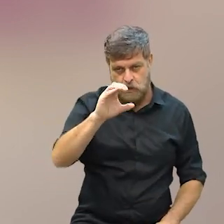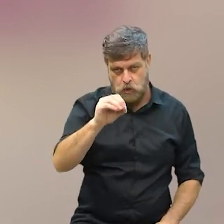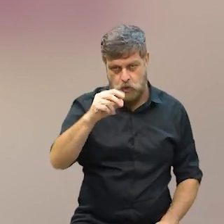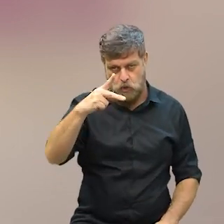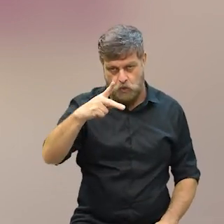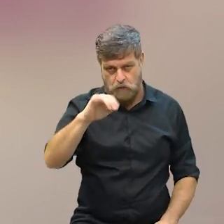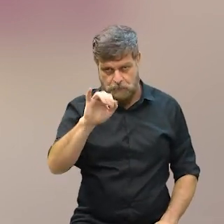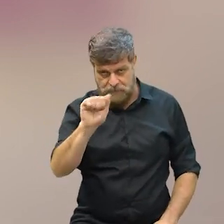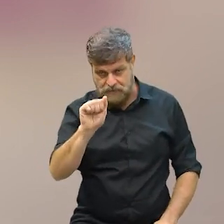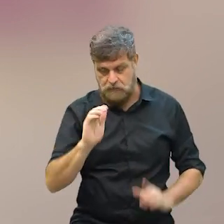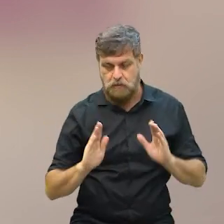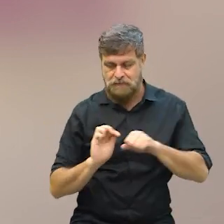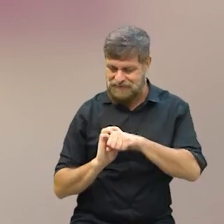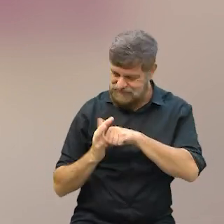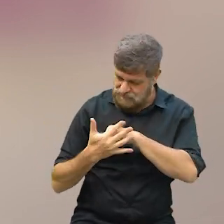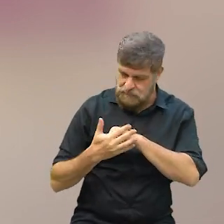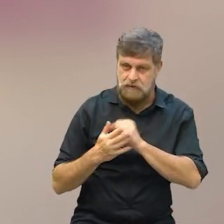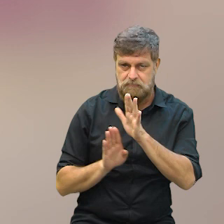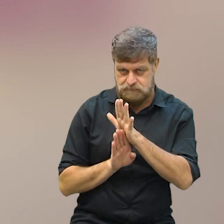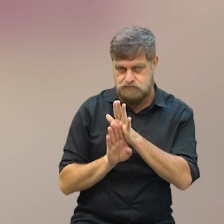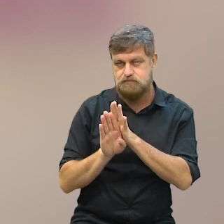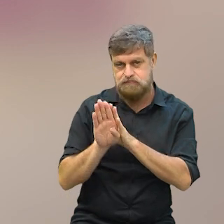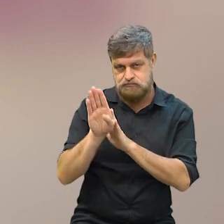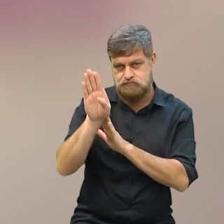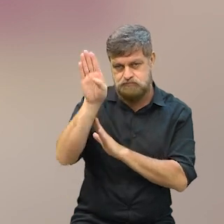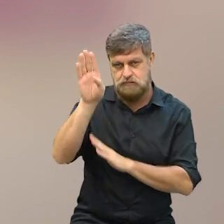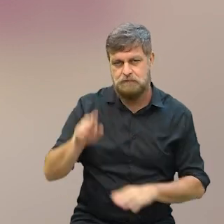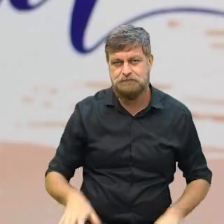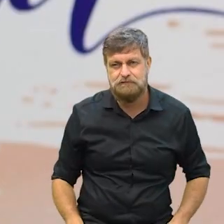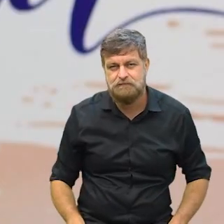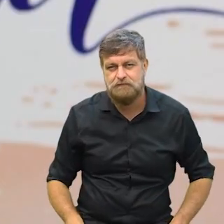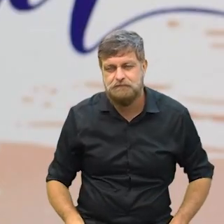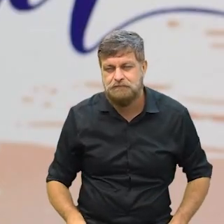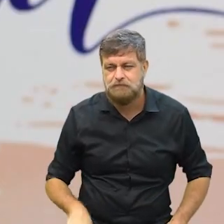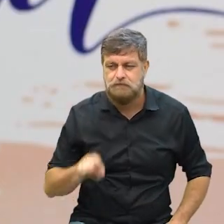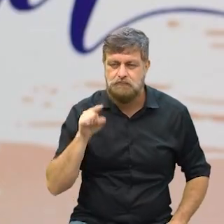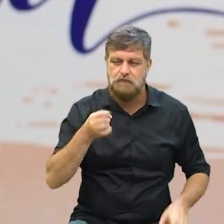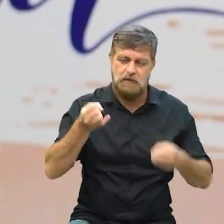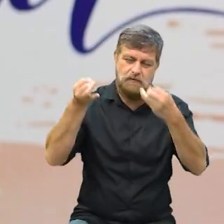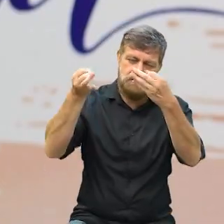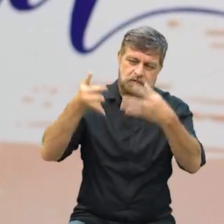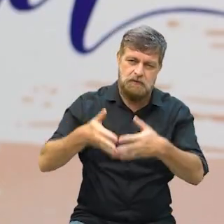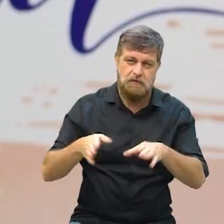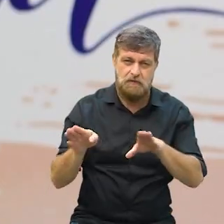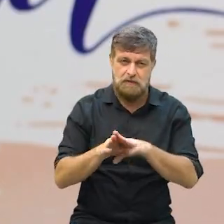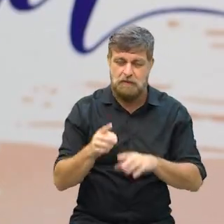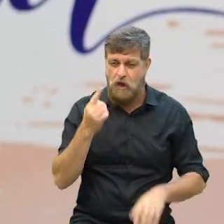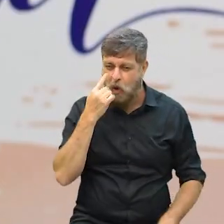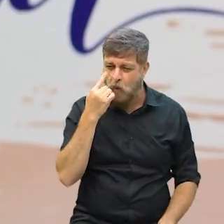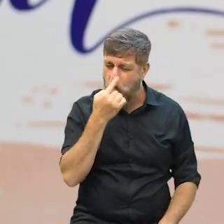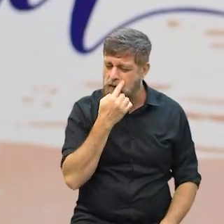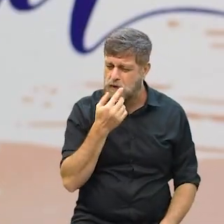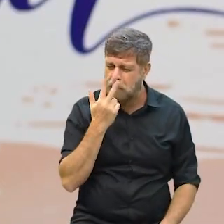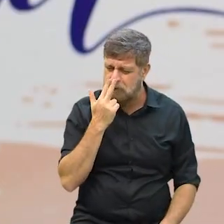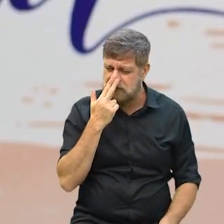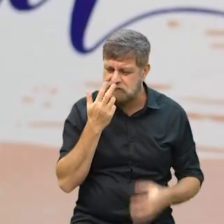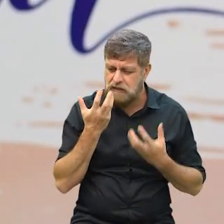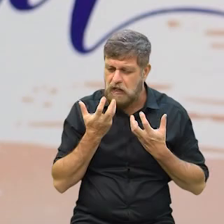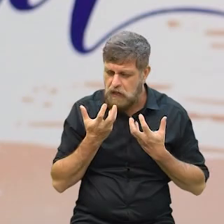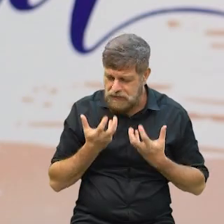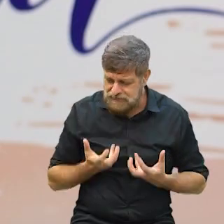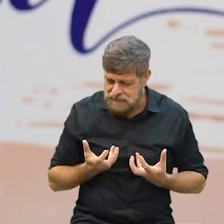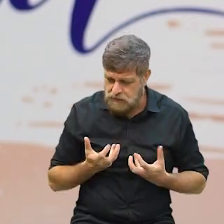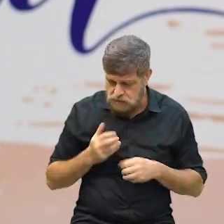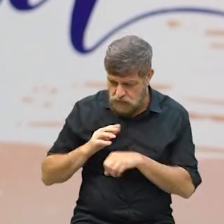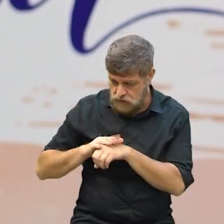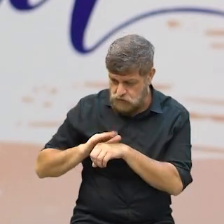isso, com a pandemia, realmente aumentou bastante o número de casos. Mas você chegou a falar aí de vista cansada. É uma doença também